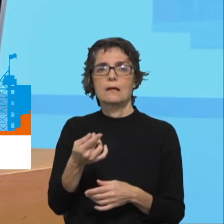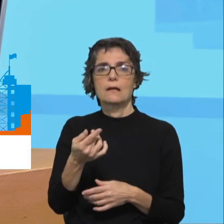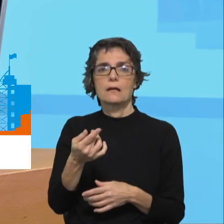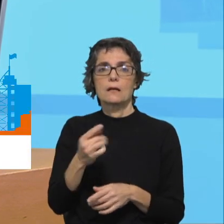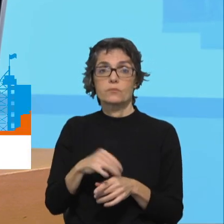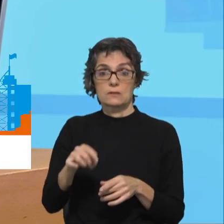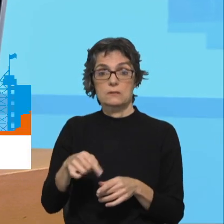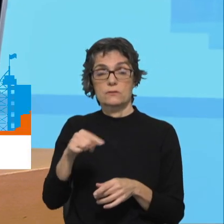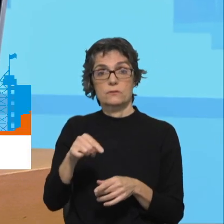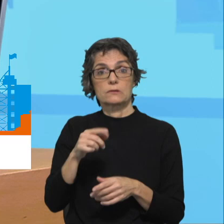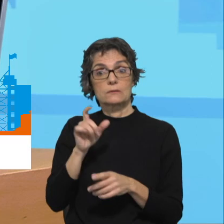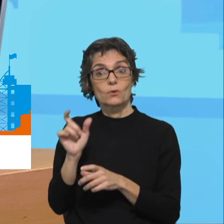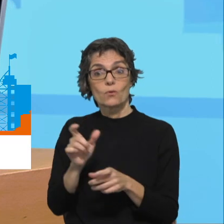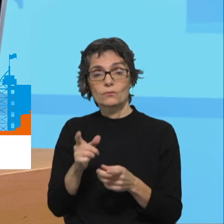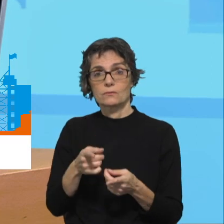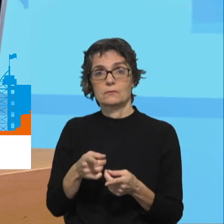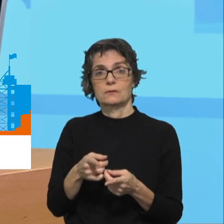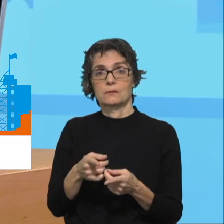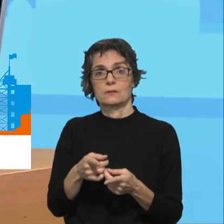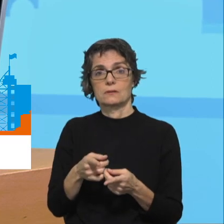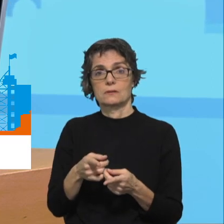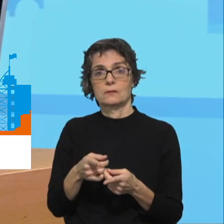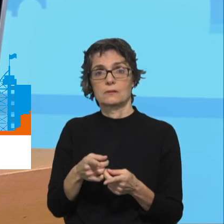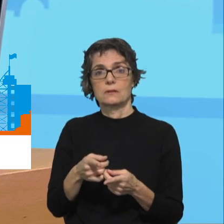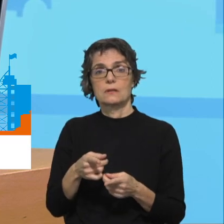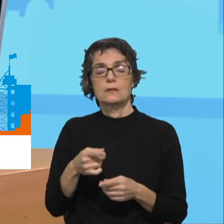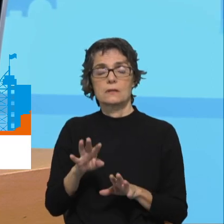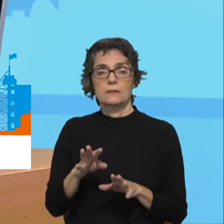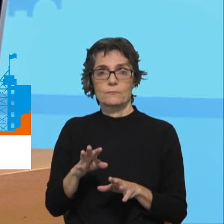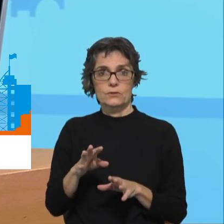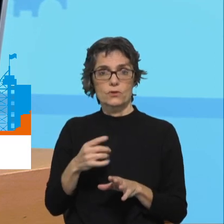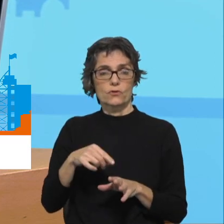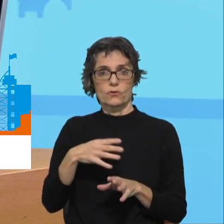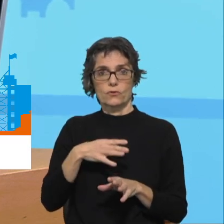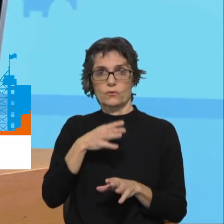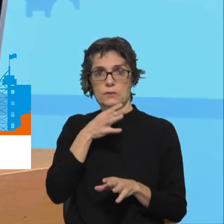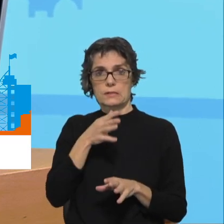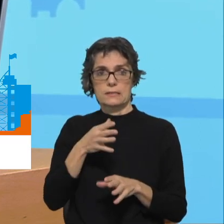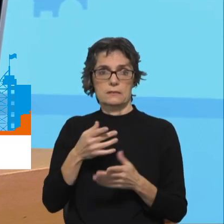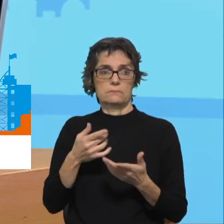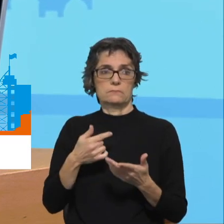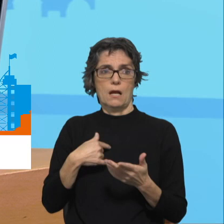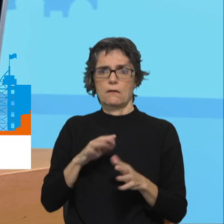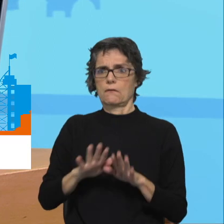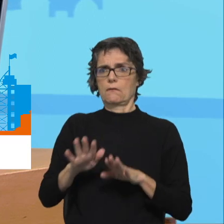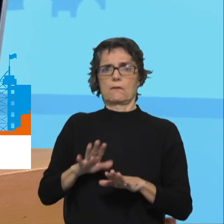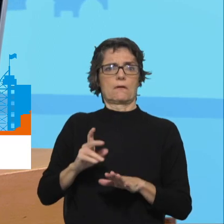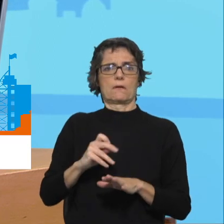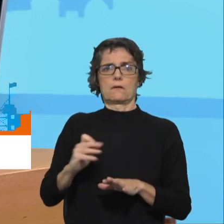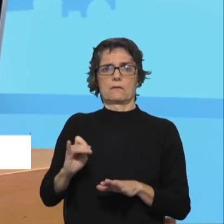Mas, mais uma vez, isto não significa recusar também as oportunidades que podem vir deste